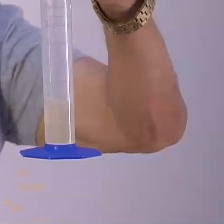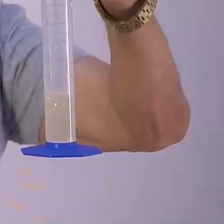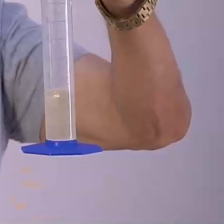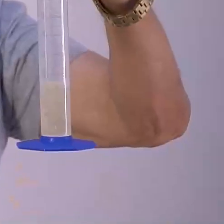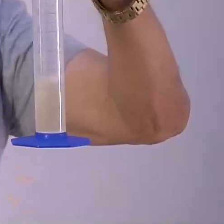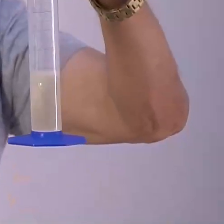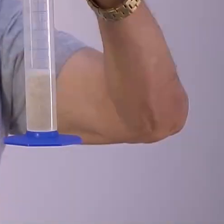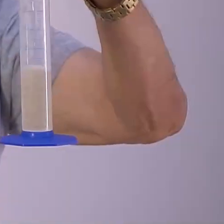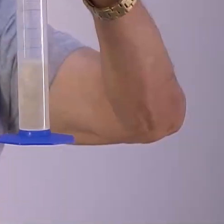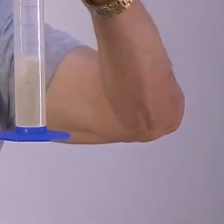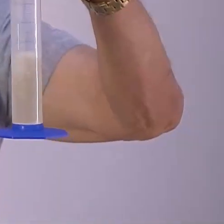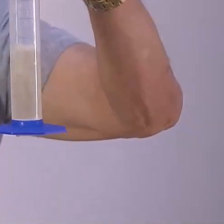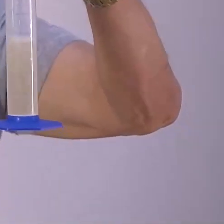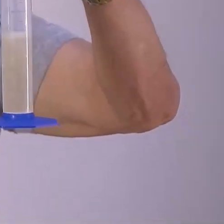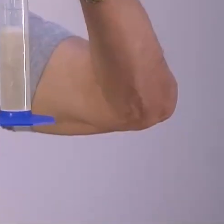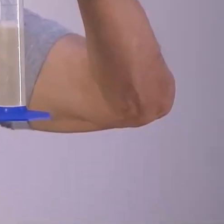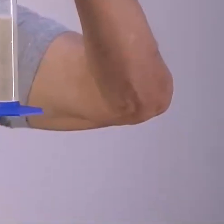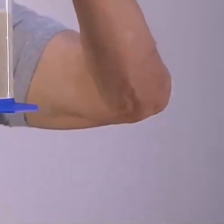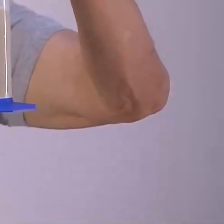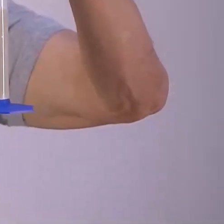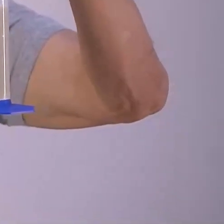na proveta.